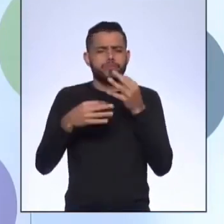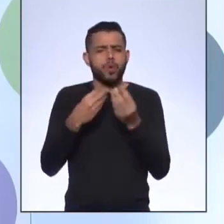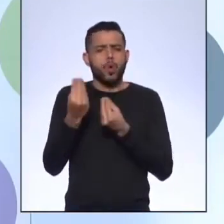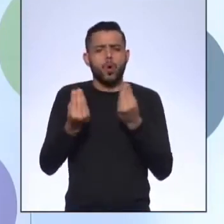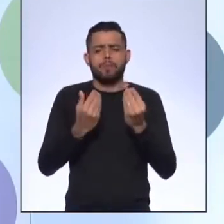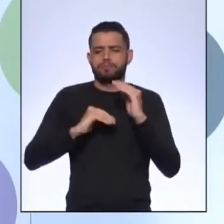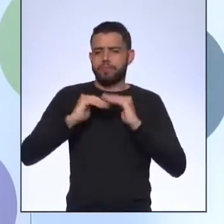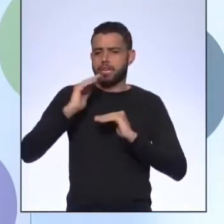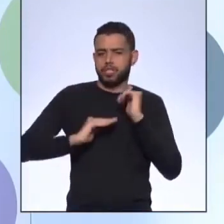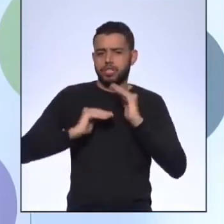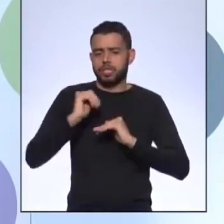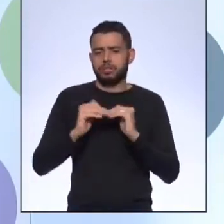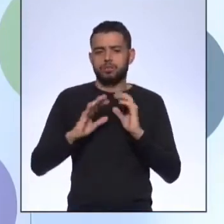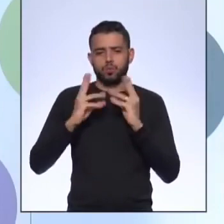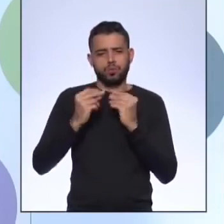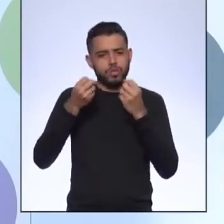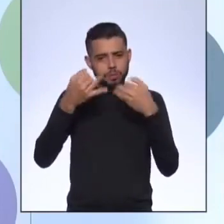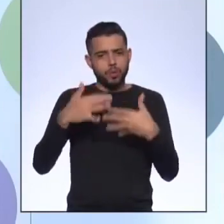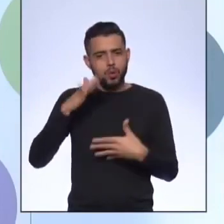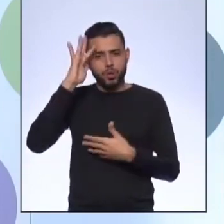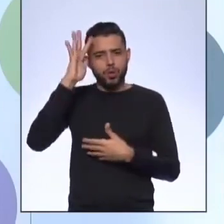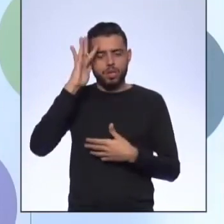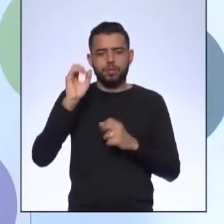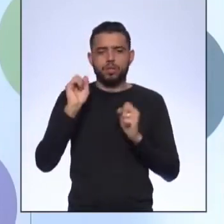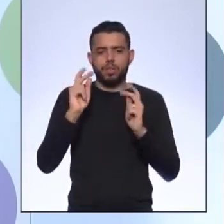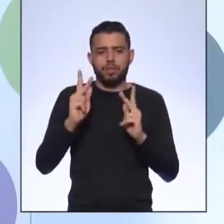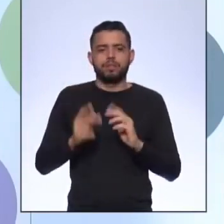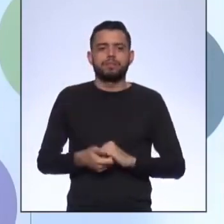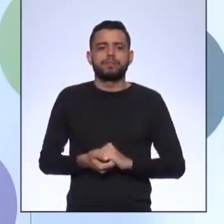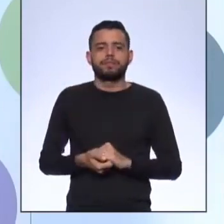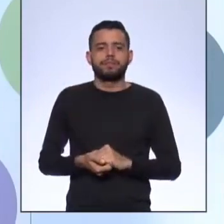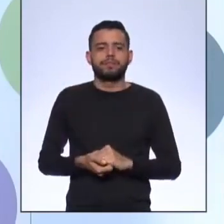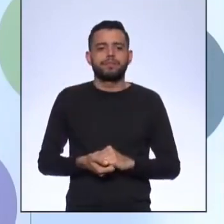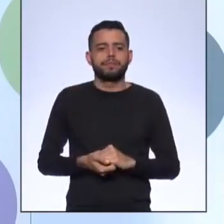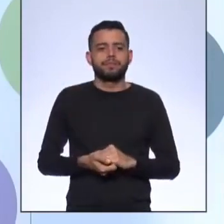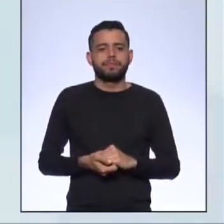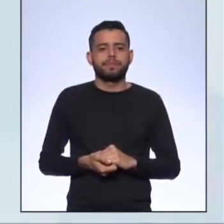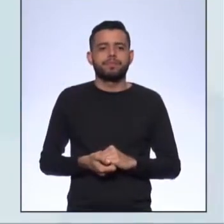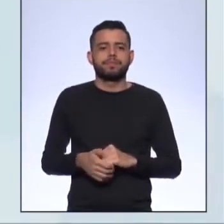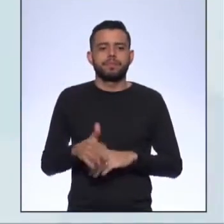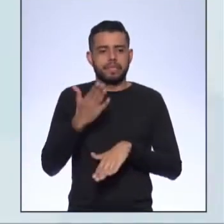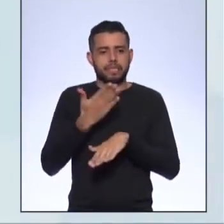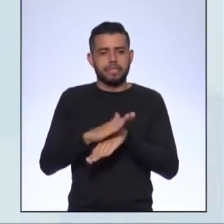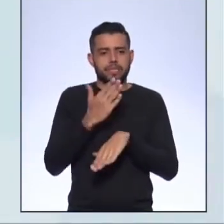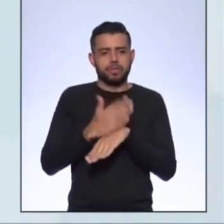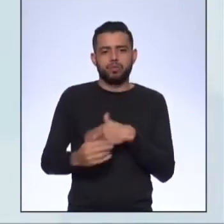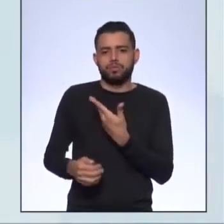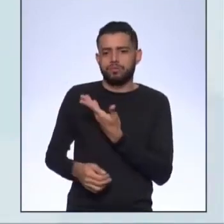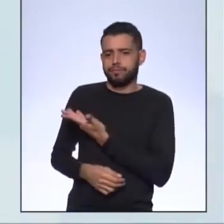aplicar isso que a gente falou até agora, tá bem? Então, vamos lá, o exercício na tela.